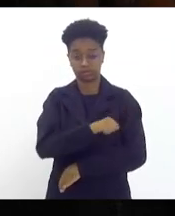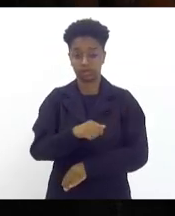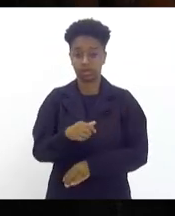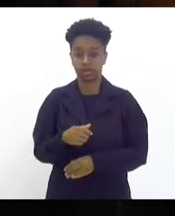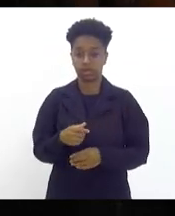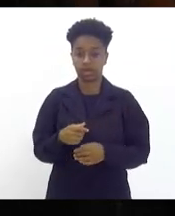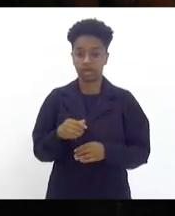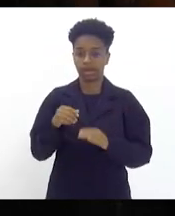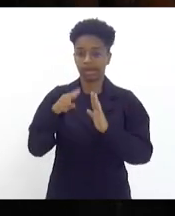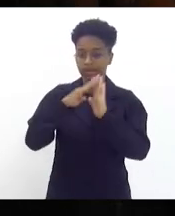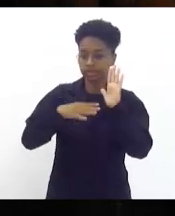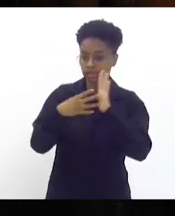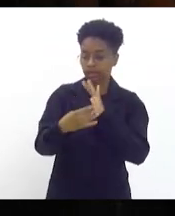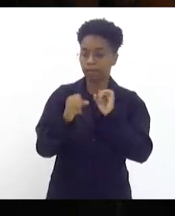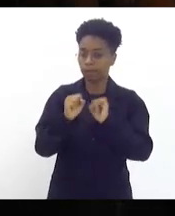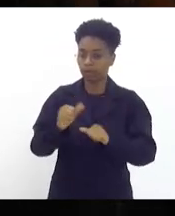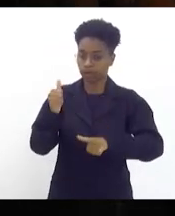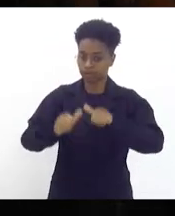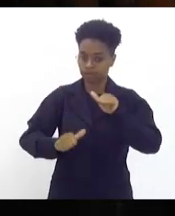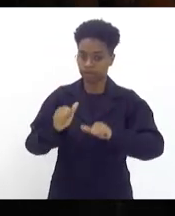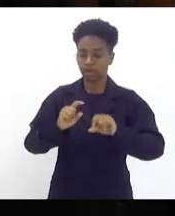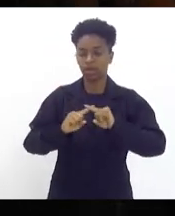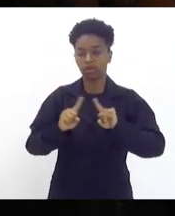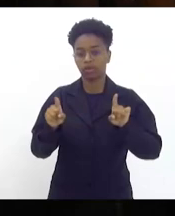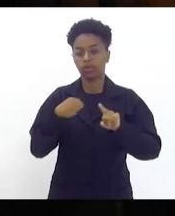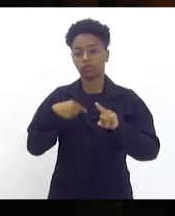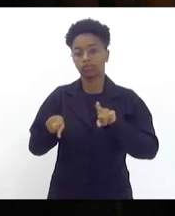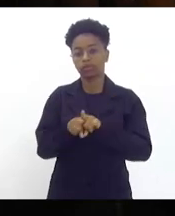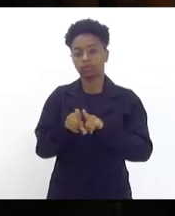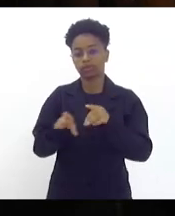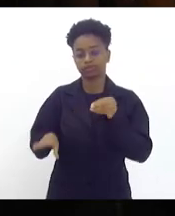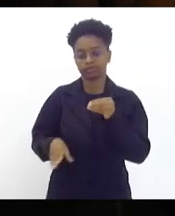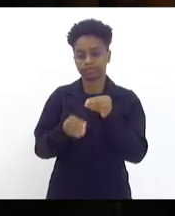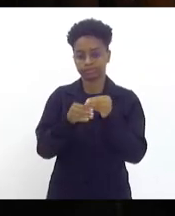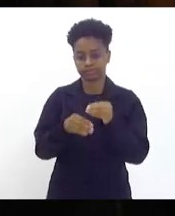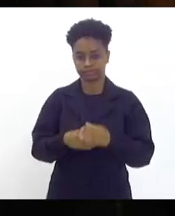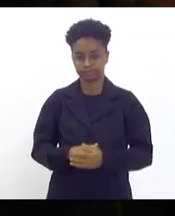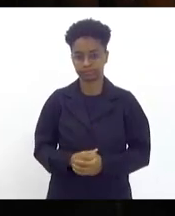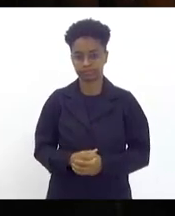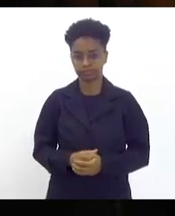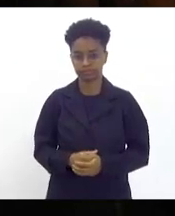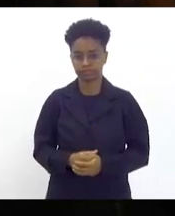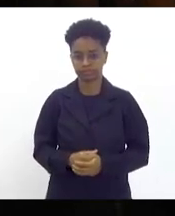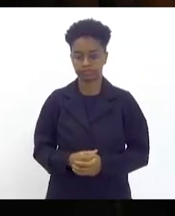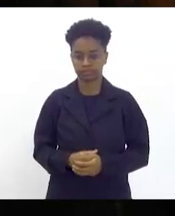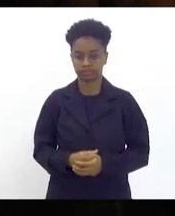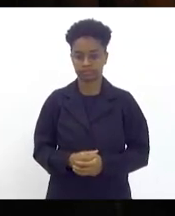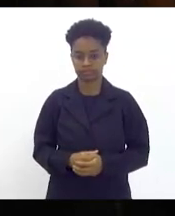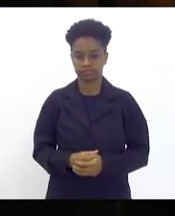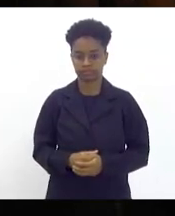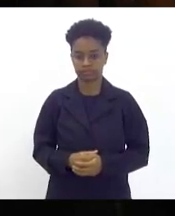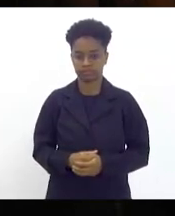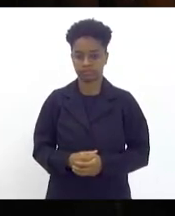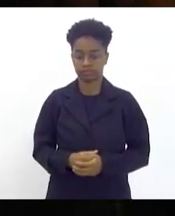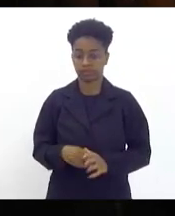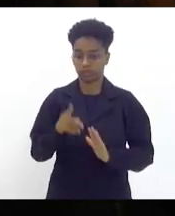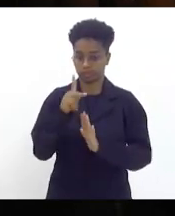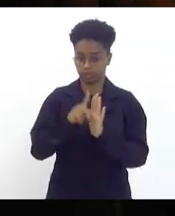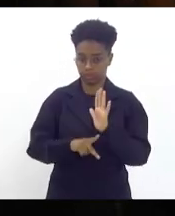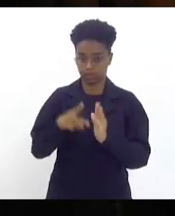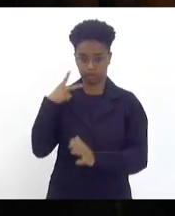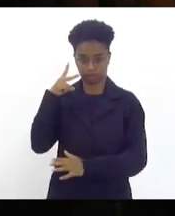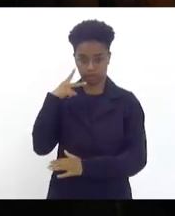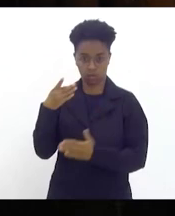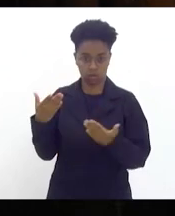revisto inclusive faça um adendo que o projeto do então Vereador